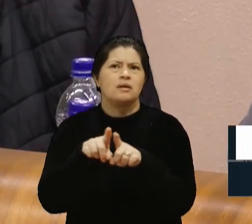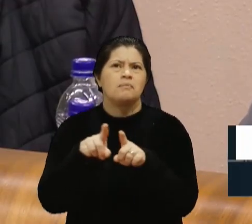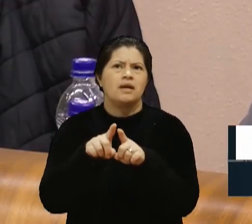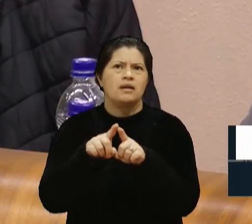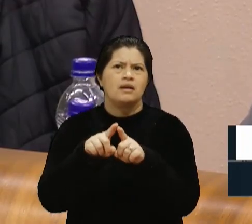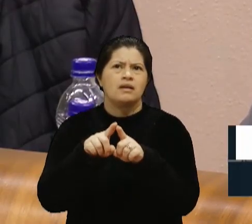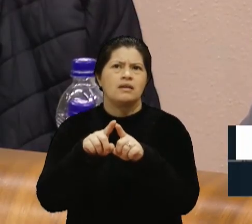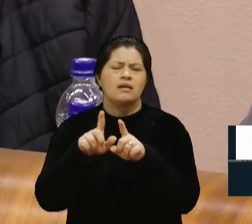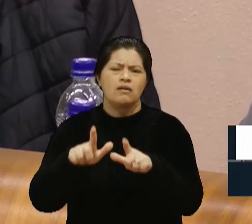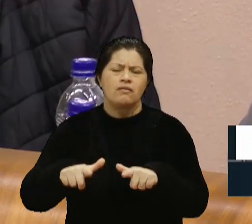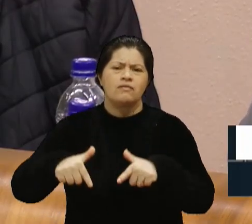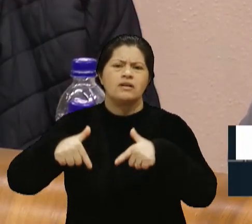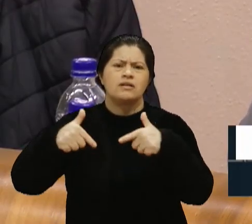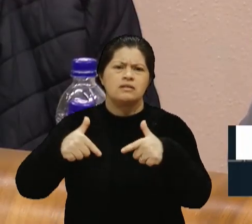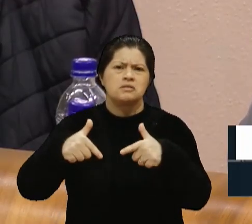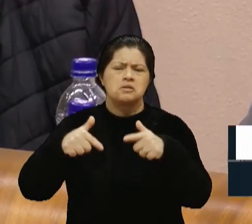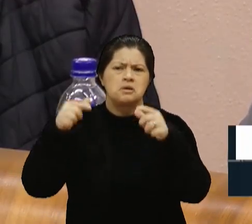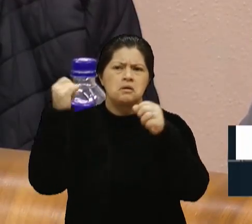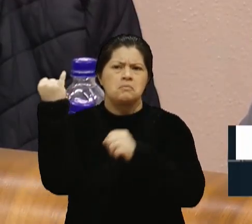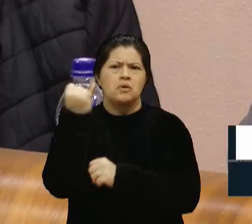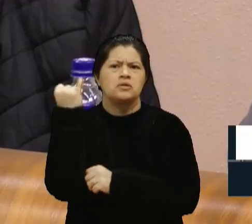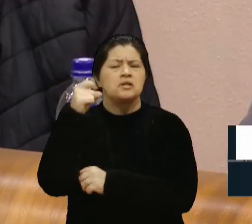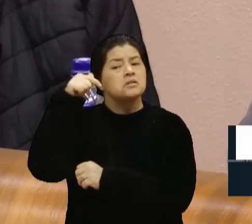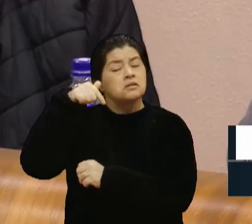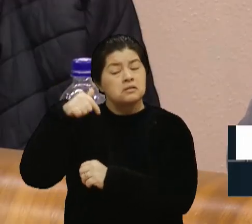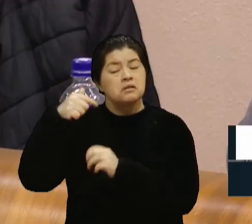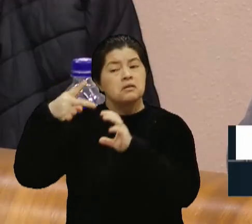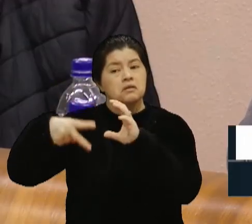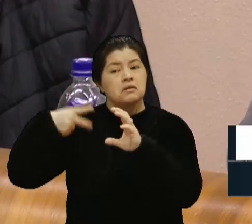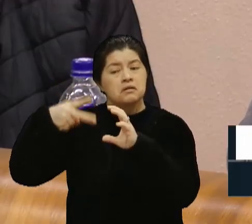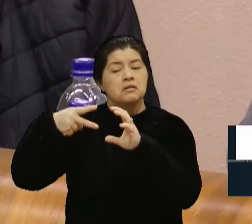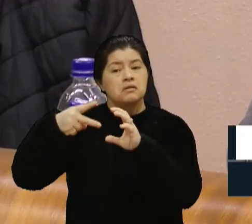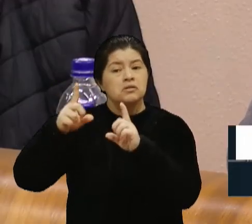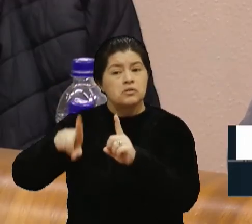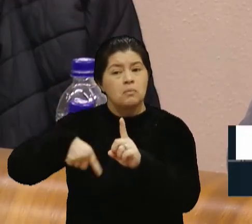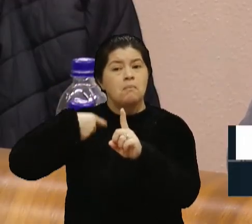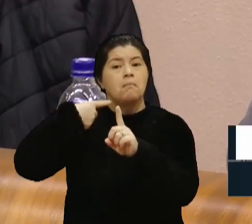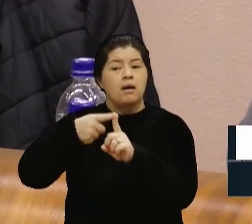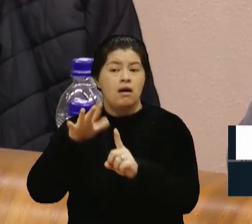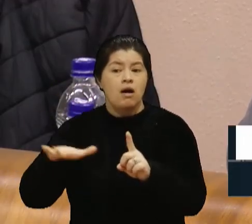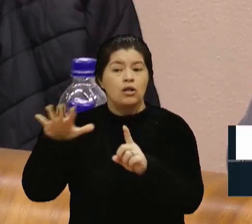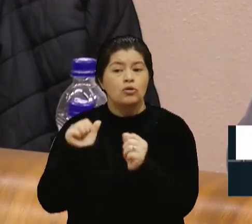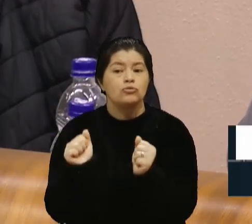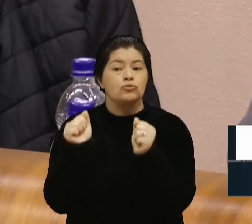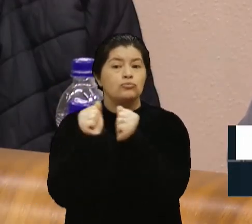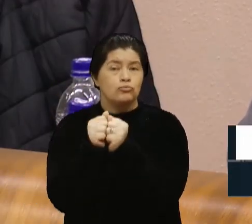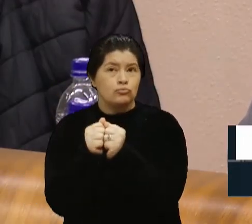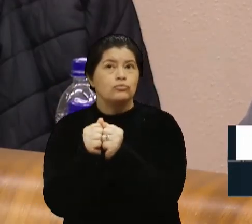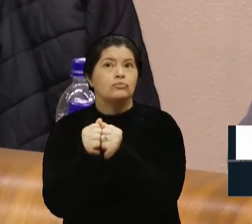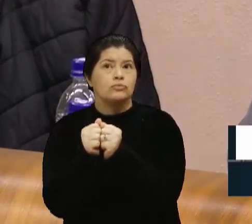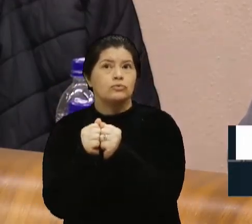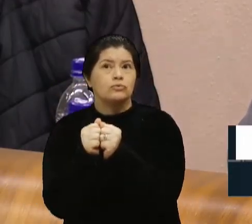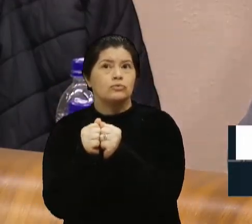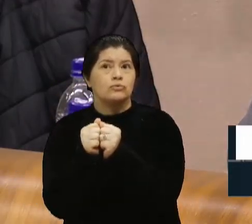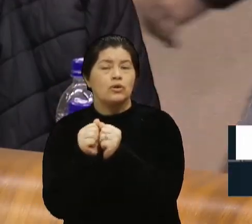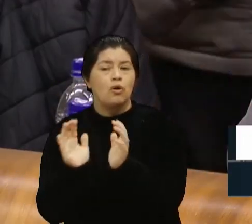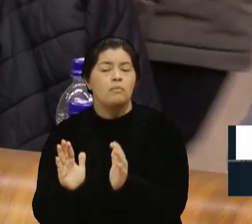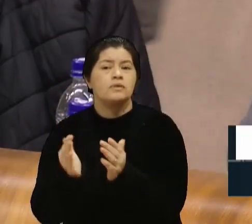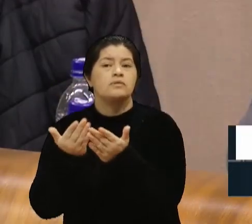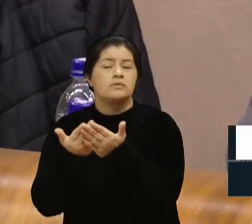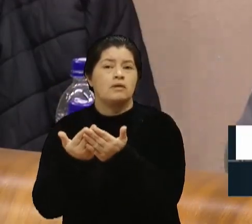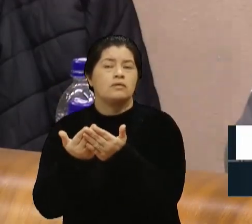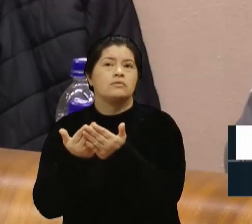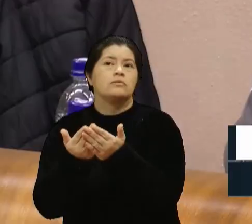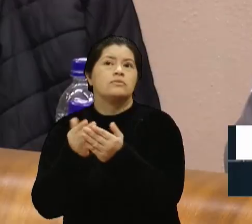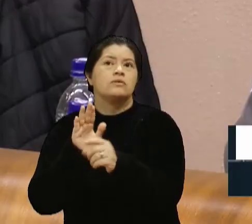avanço significativo essa casa se somar a nós, né, através de uma comissão de assistência